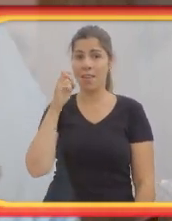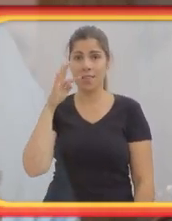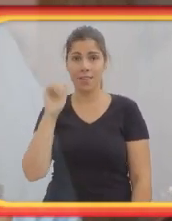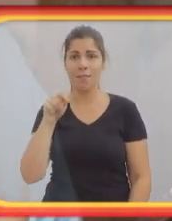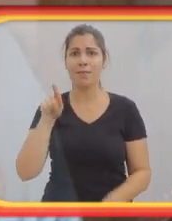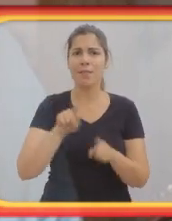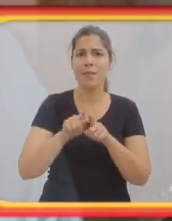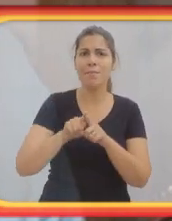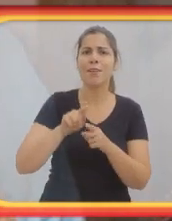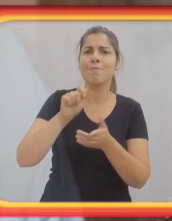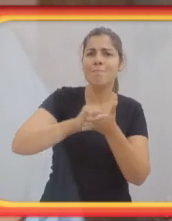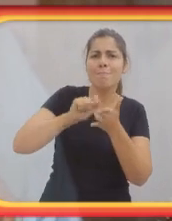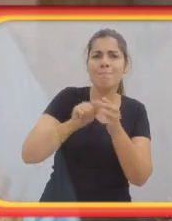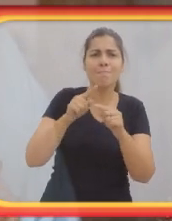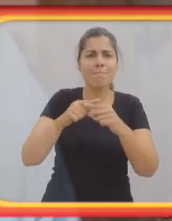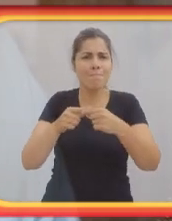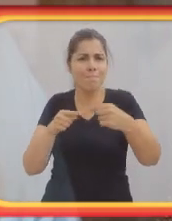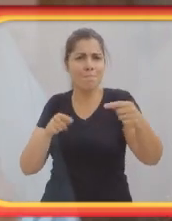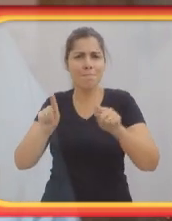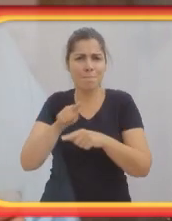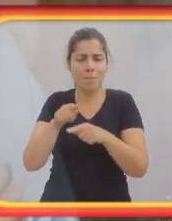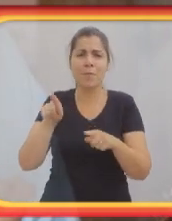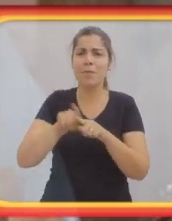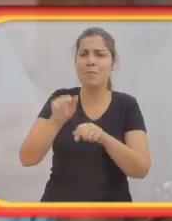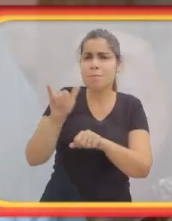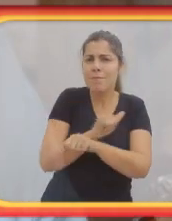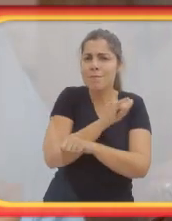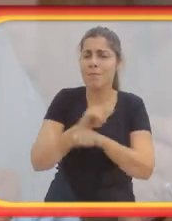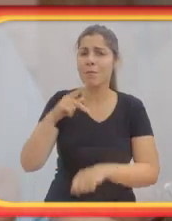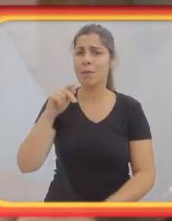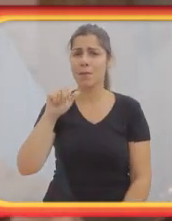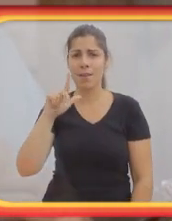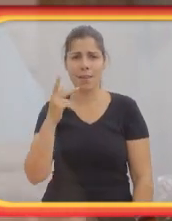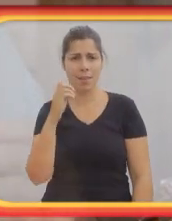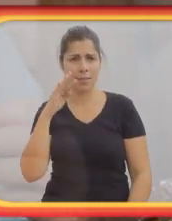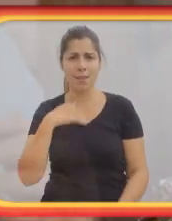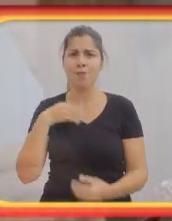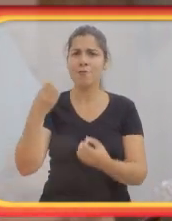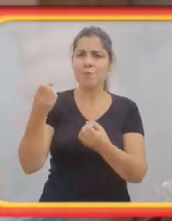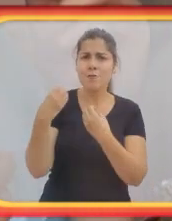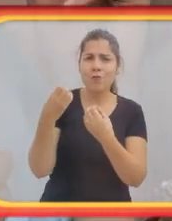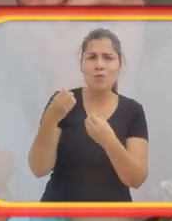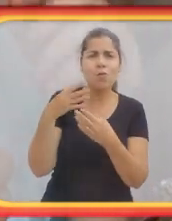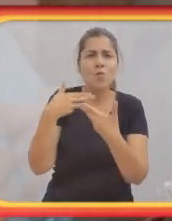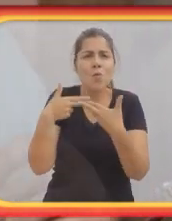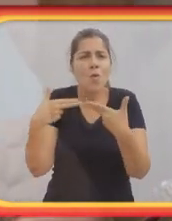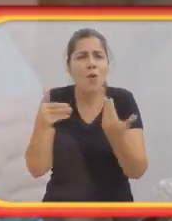exemplo, palheta, exercício de palheta, técnica de palheta, ensinou